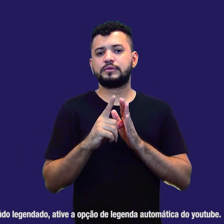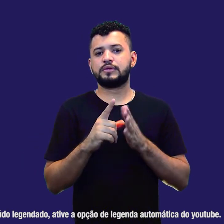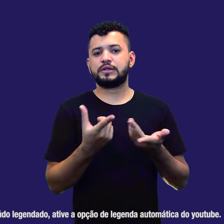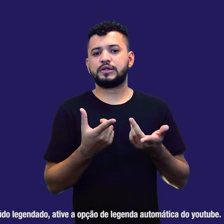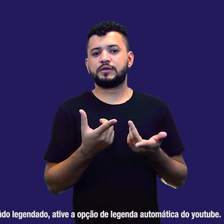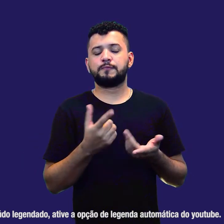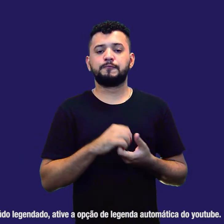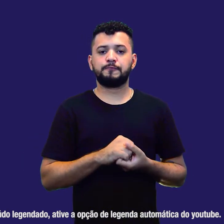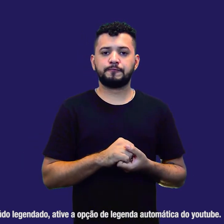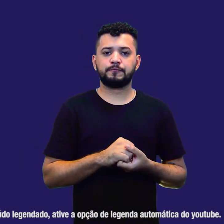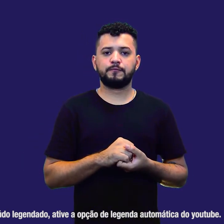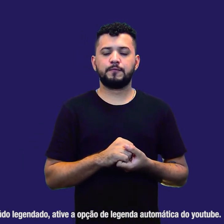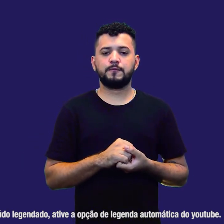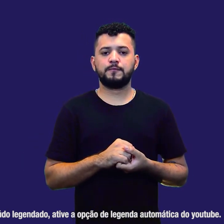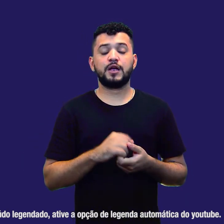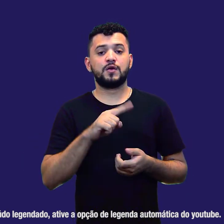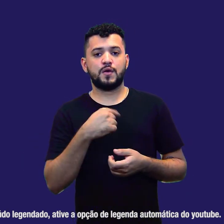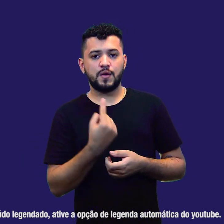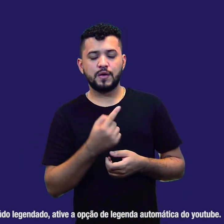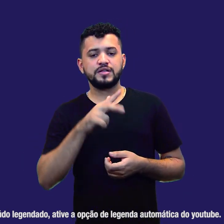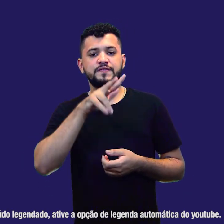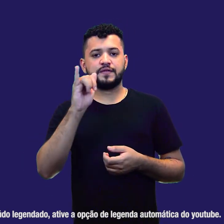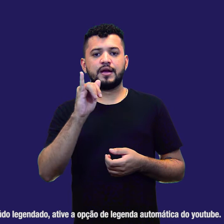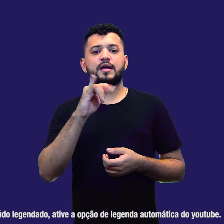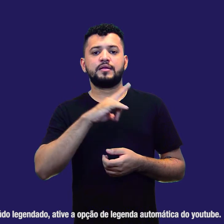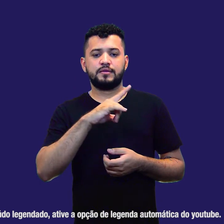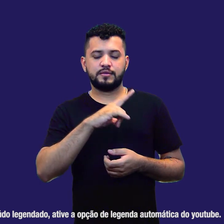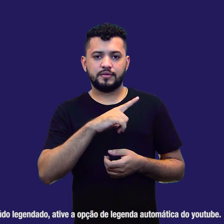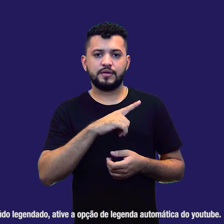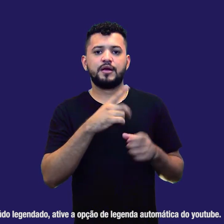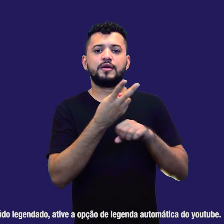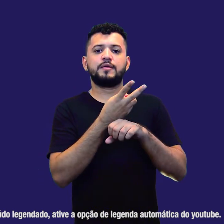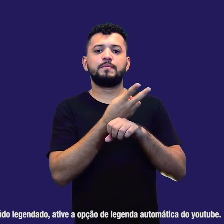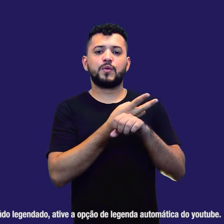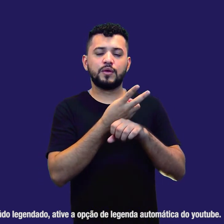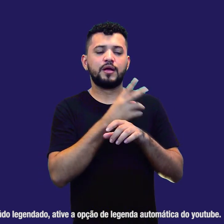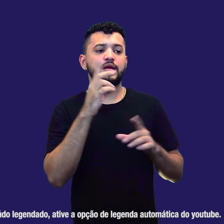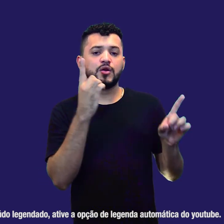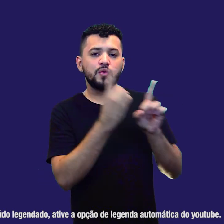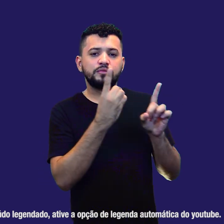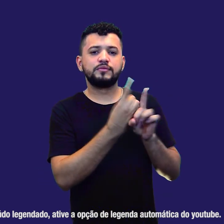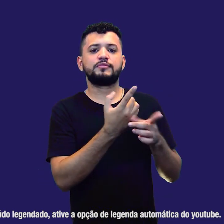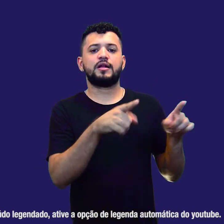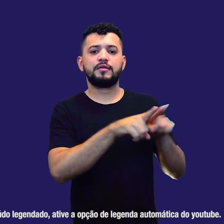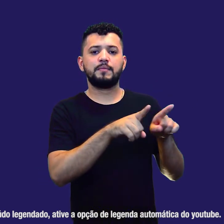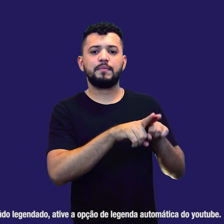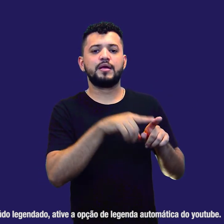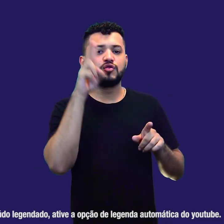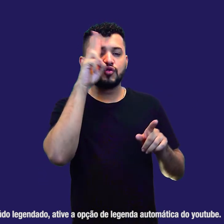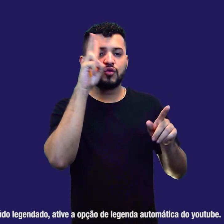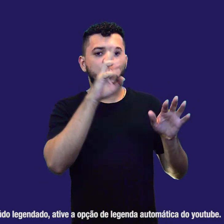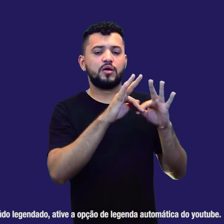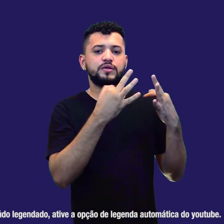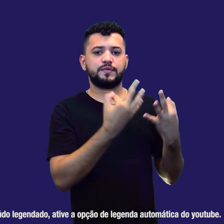inesperada, a gente vai ter muitos outros casos, a gente tem aqui muitos casos. Então,